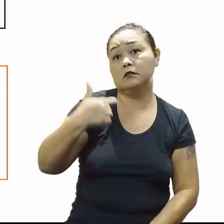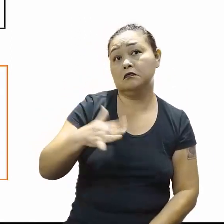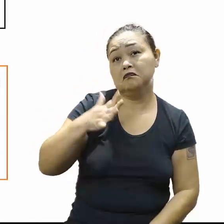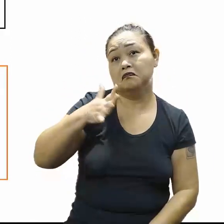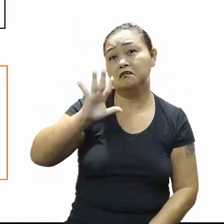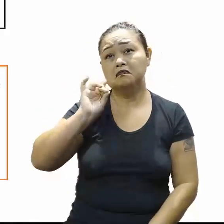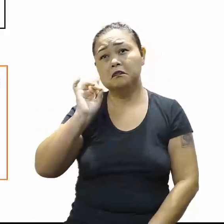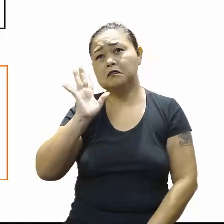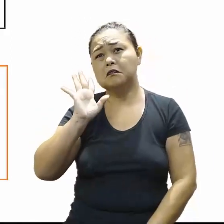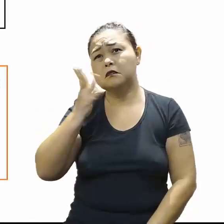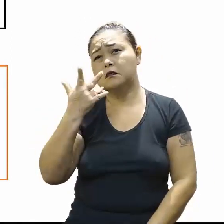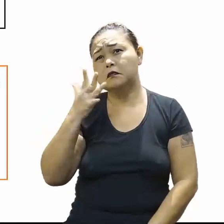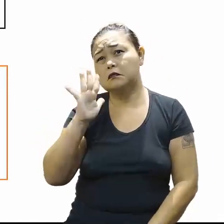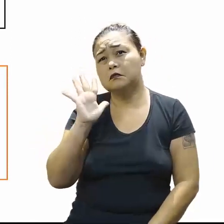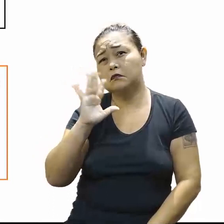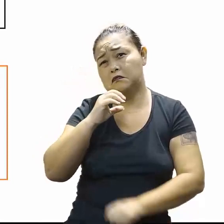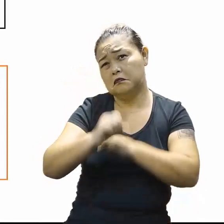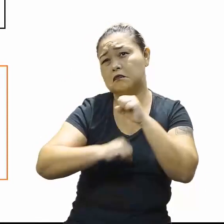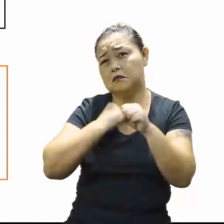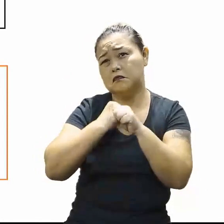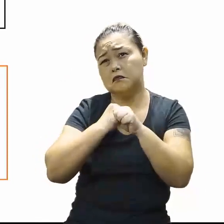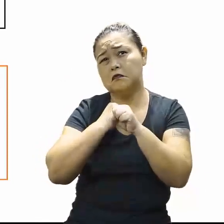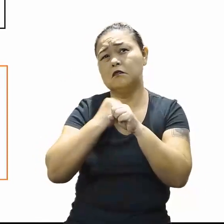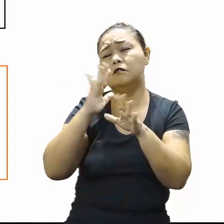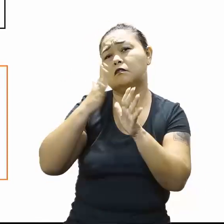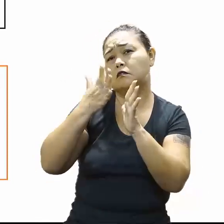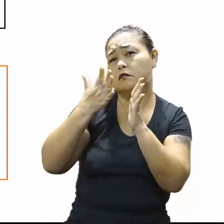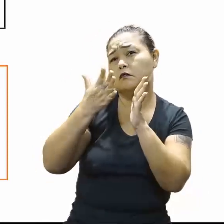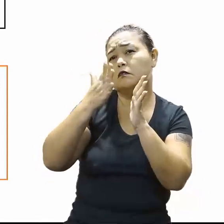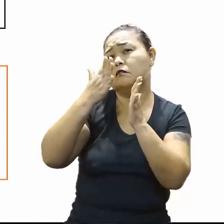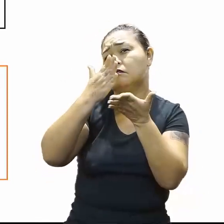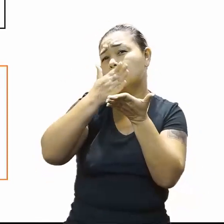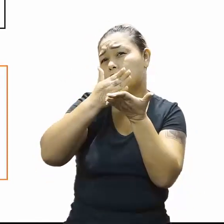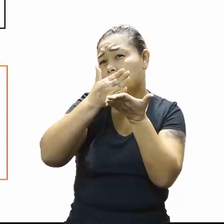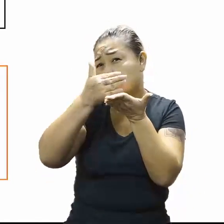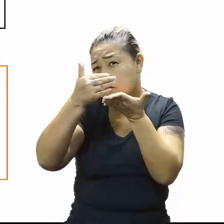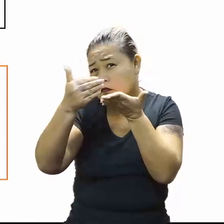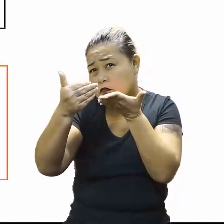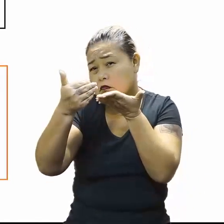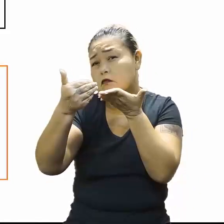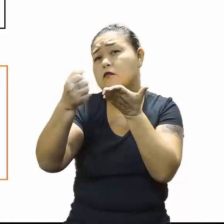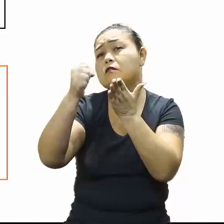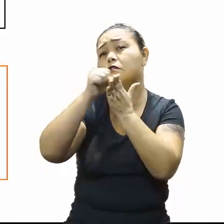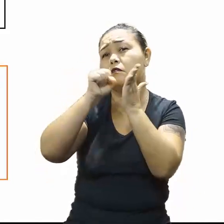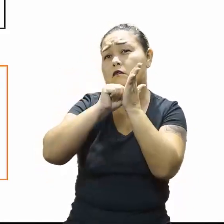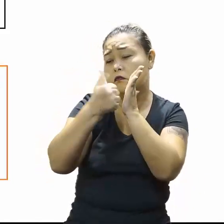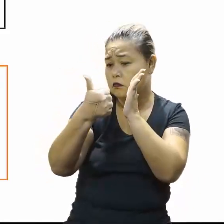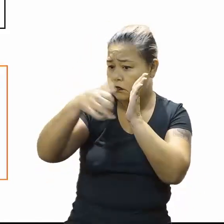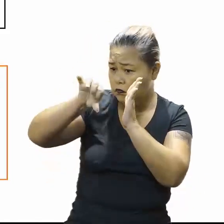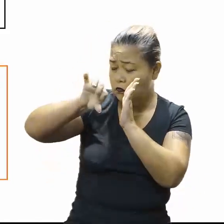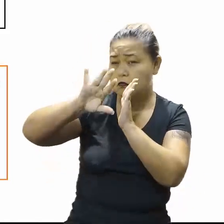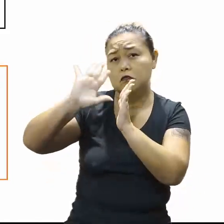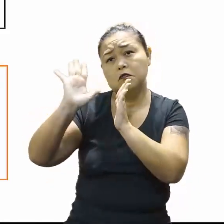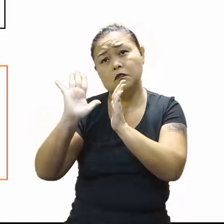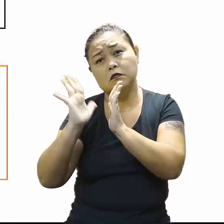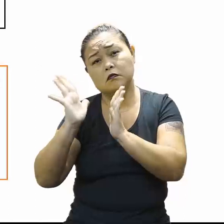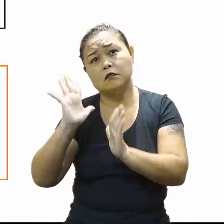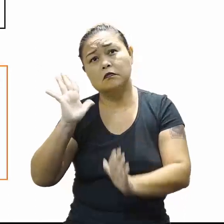mais ou menos. Vamos colocar assim, já na segunda metade do século XIX. Ele vai até